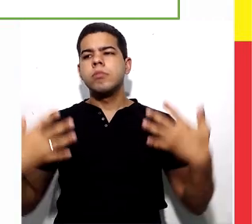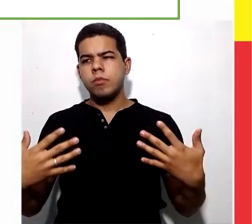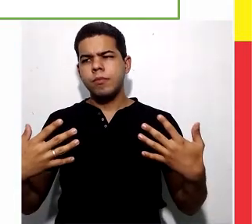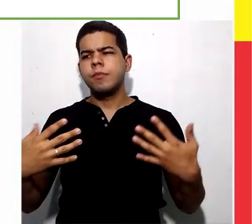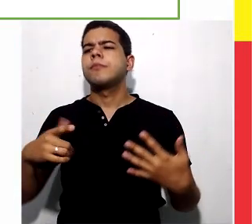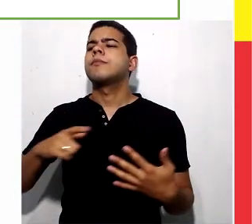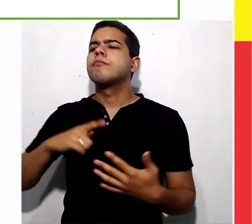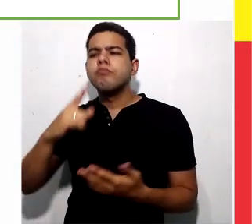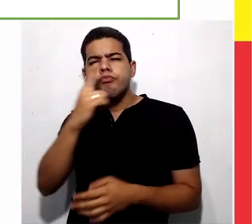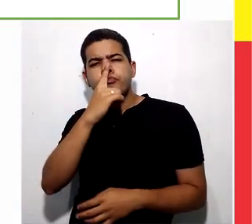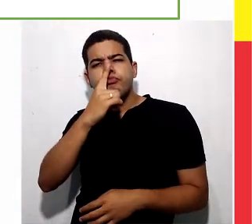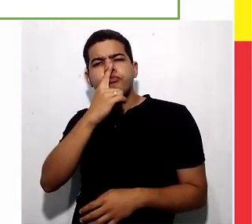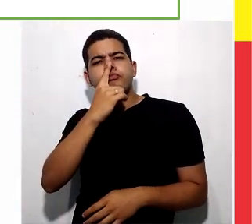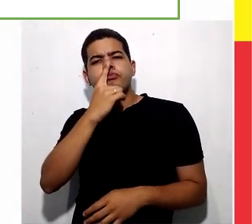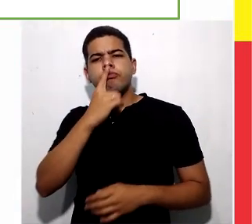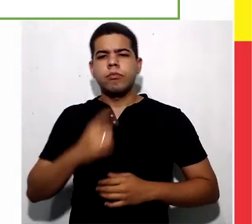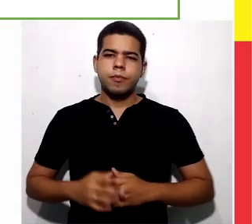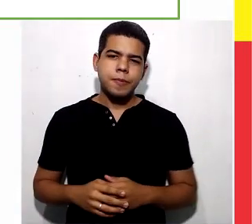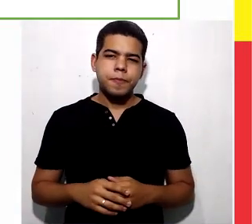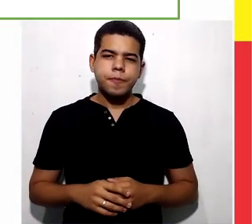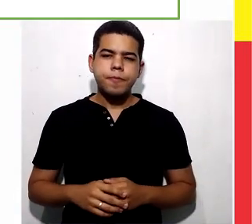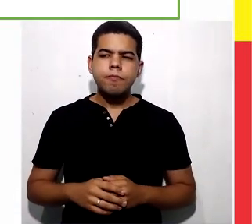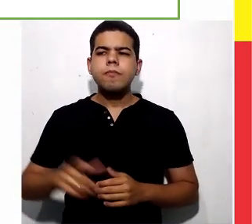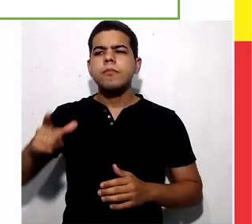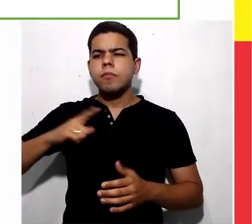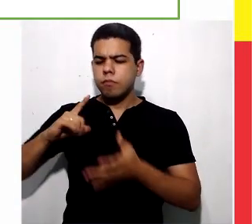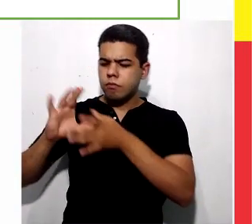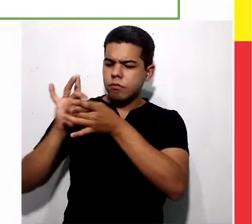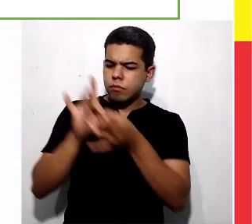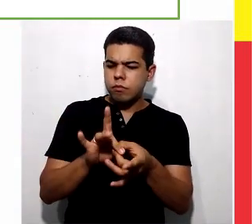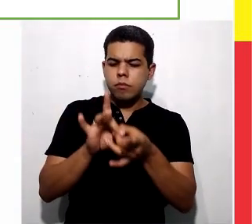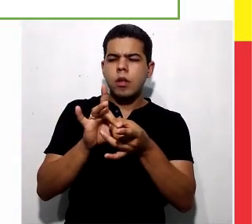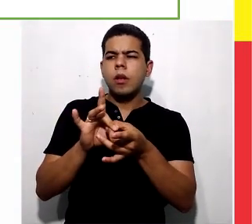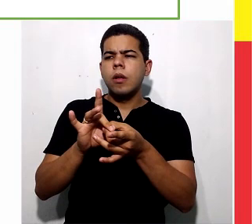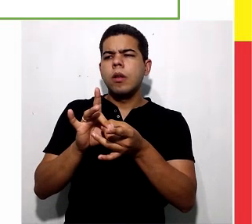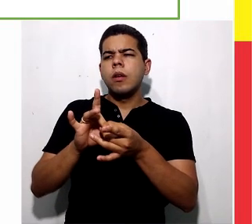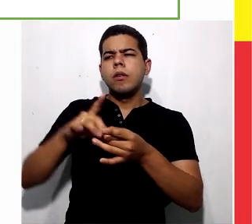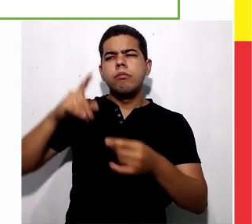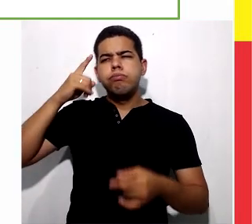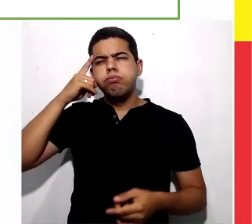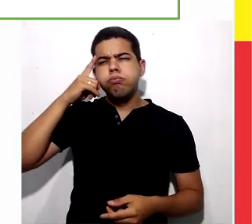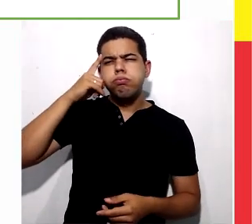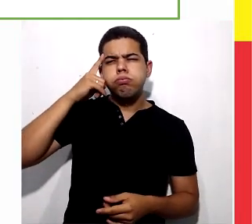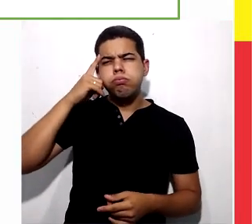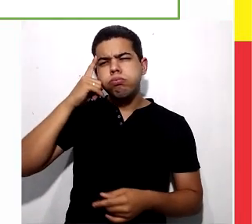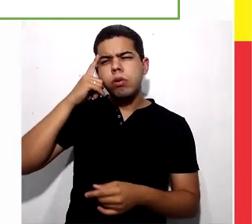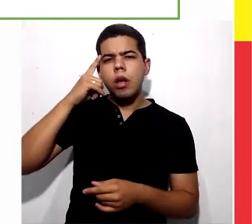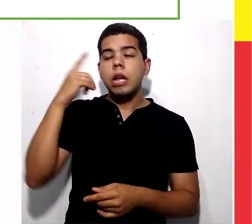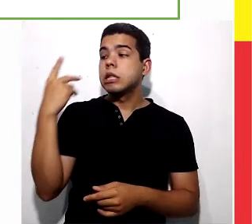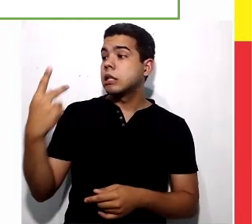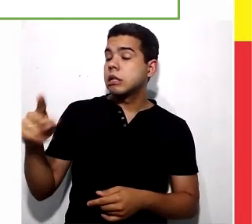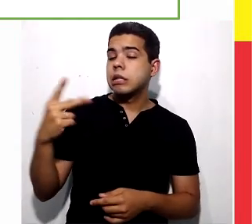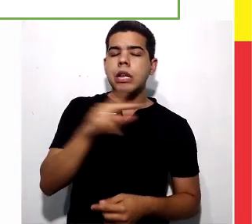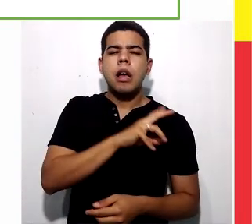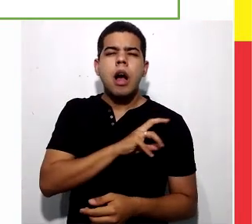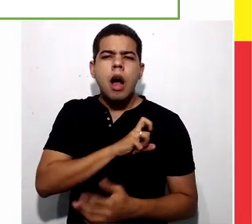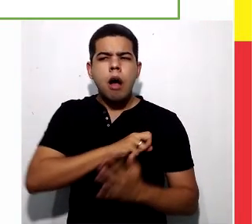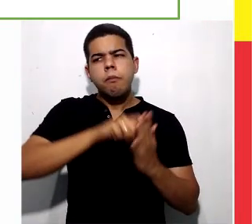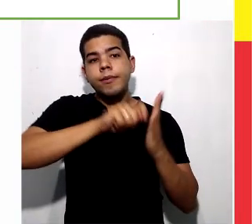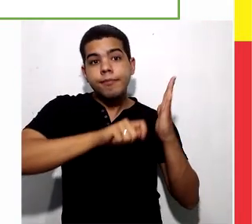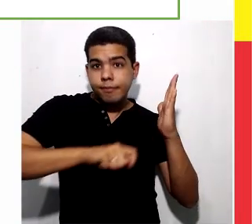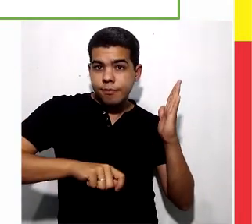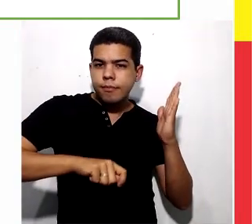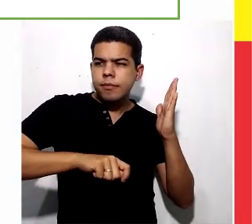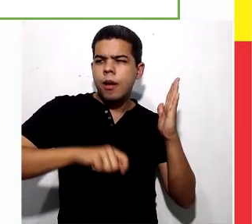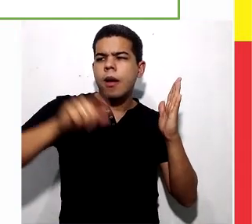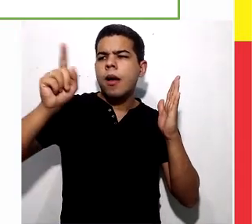eles formam um eixo principal de questionamentos, tecidos em seus romances, introspectivo, fluxo da